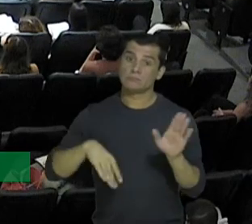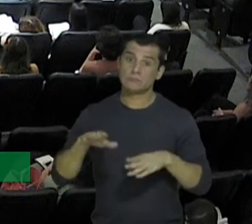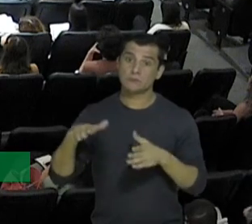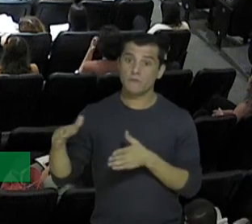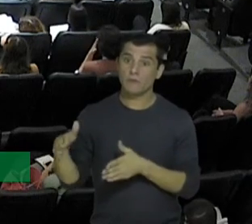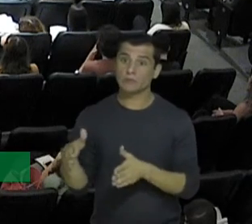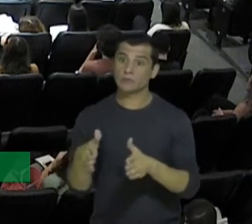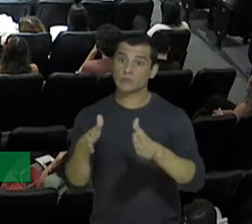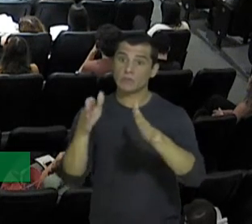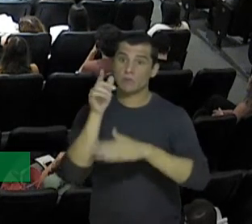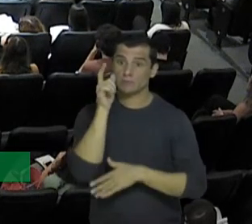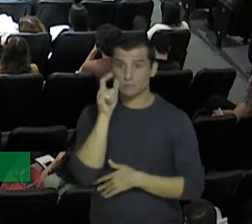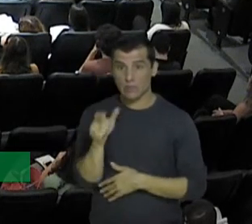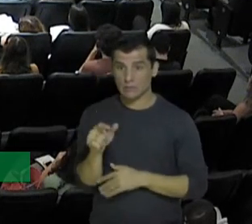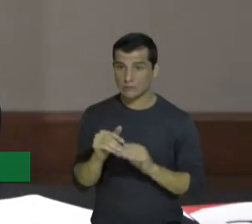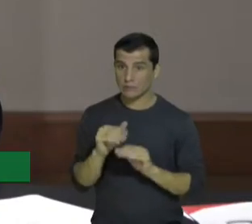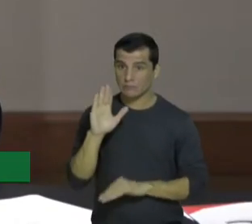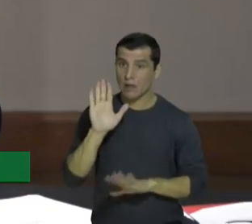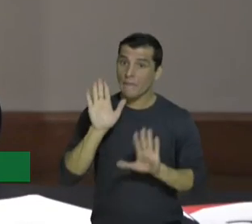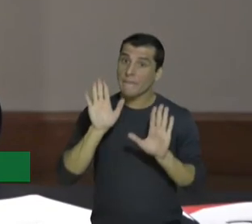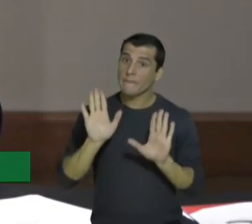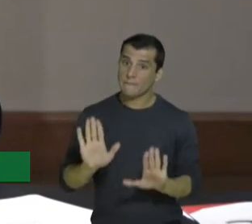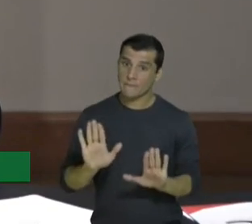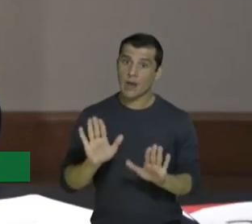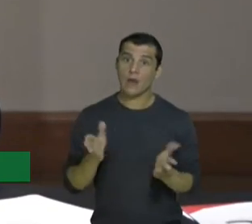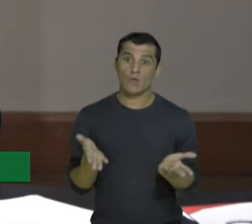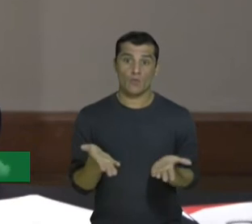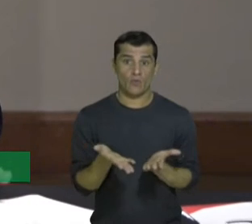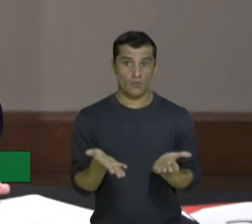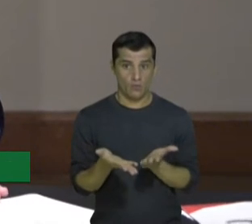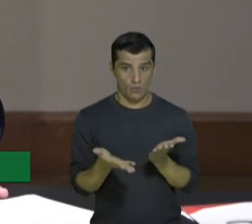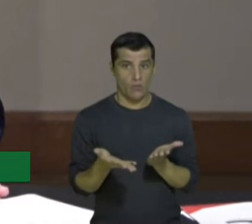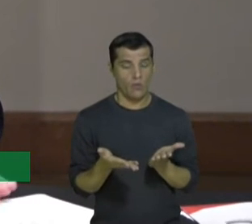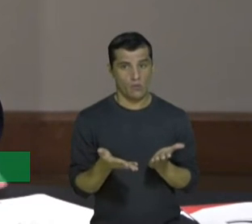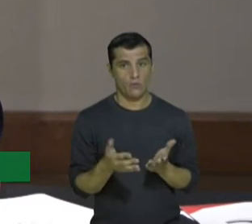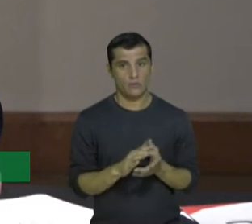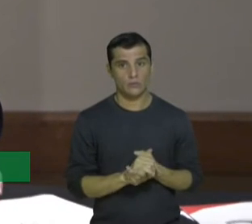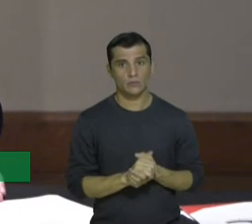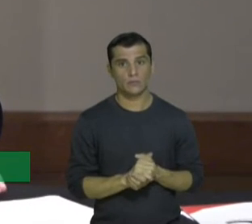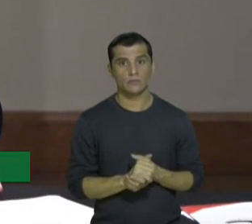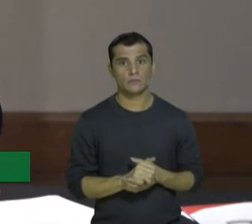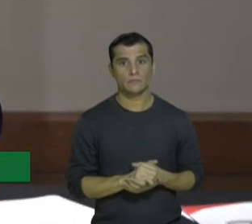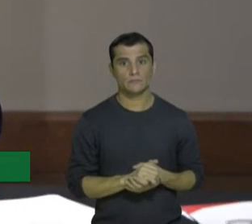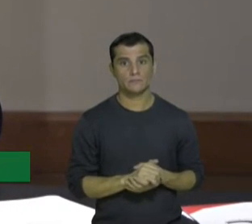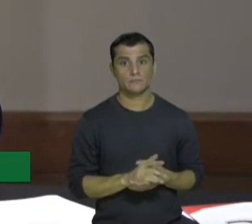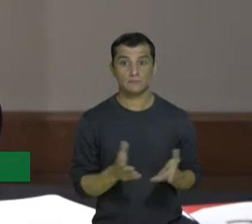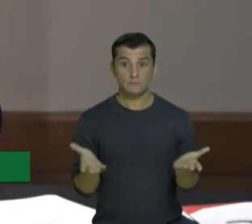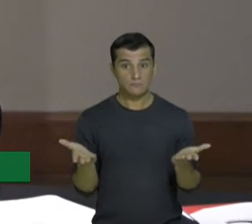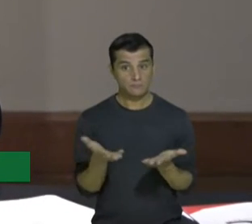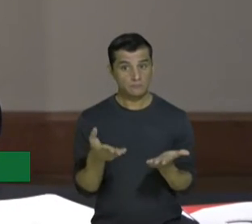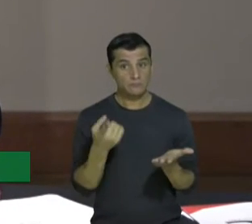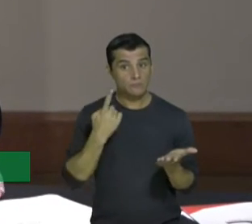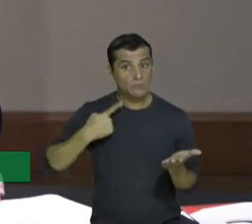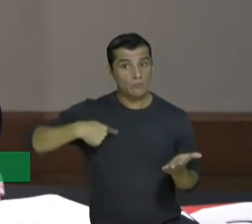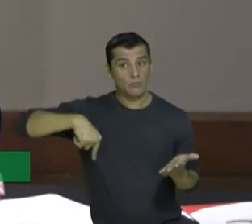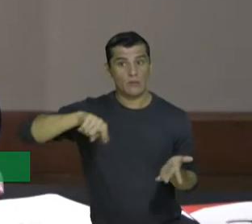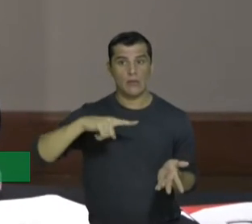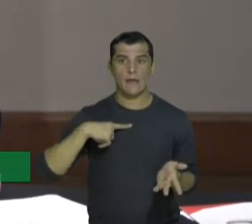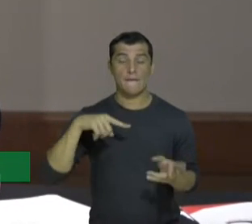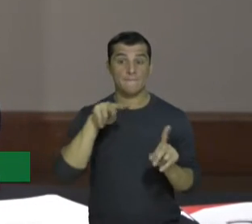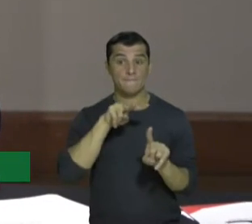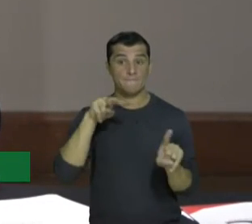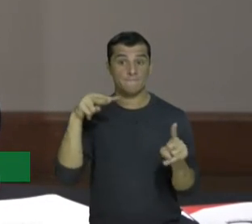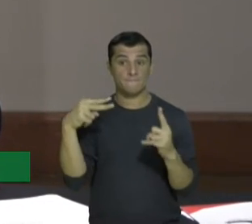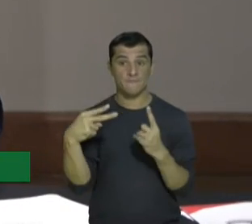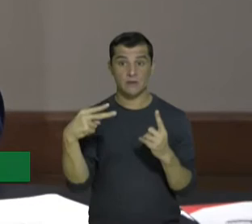mais interessante porque de alguma forma hoje pelo menos eh eh é a leitura que se faz do ponto de